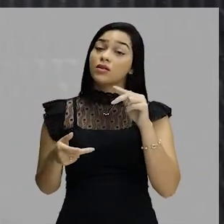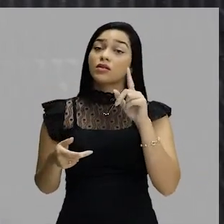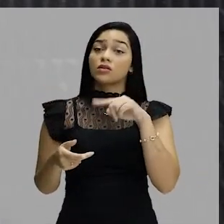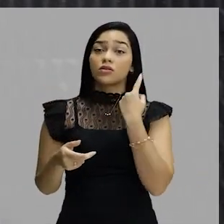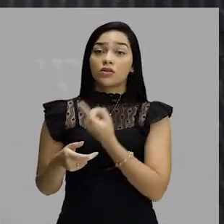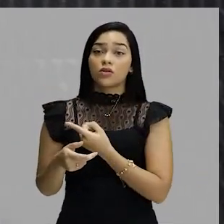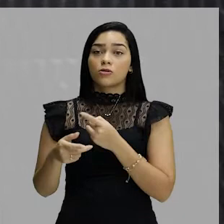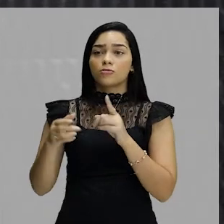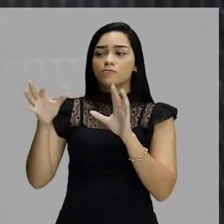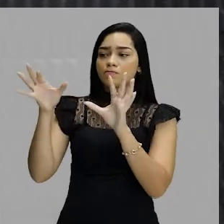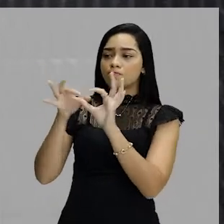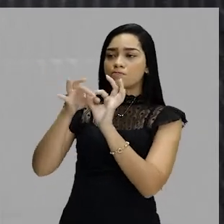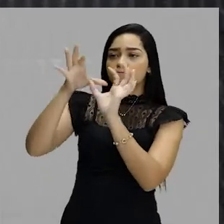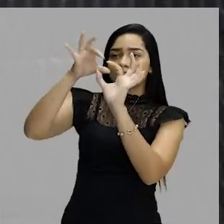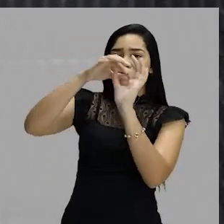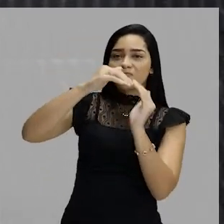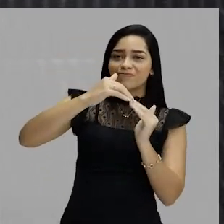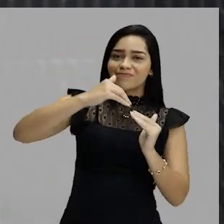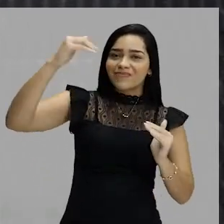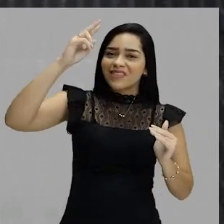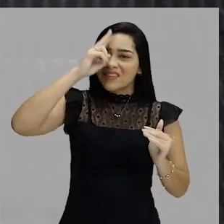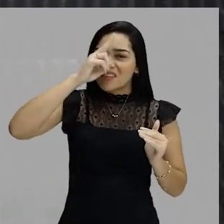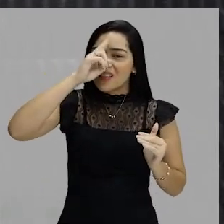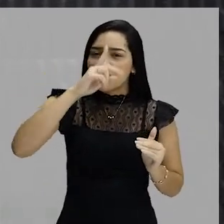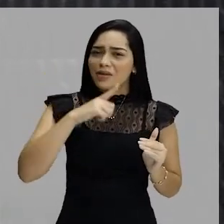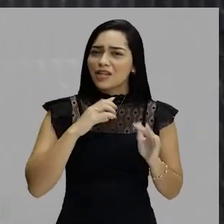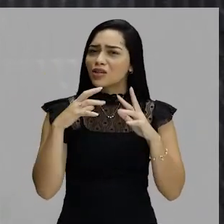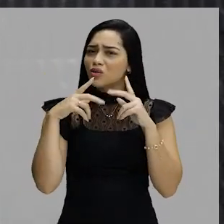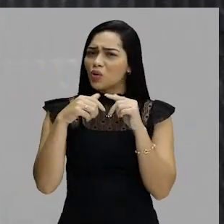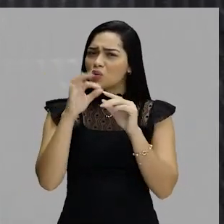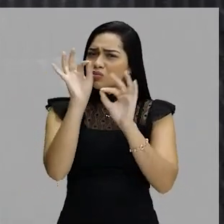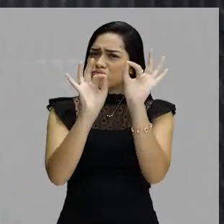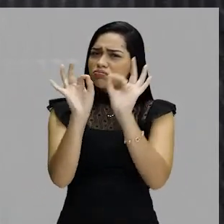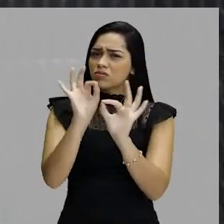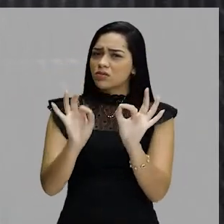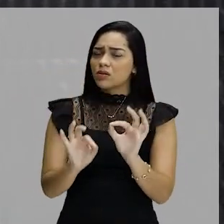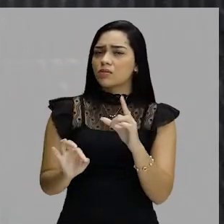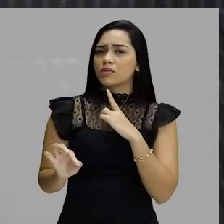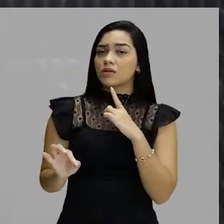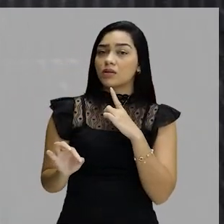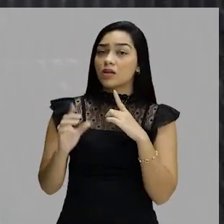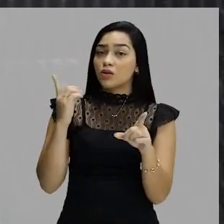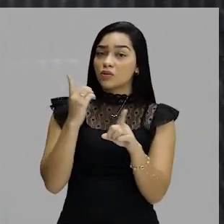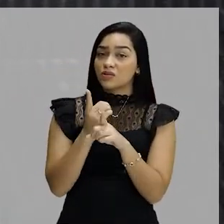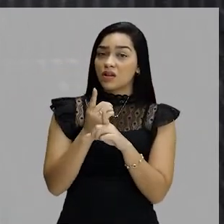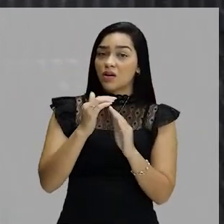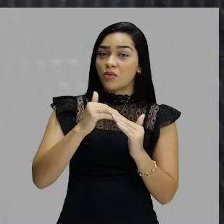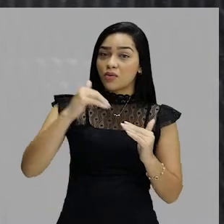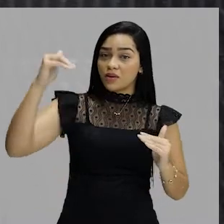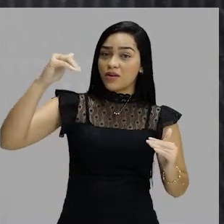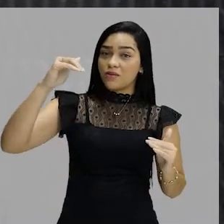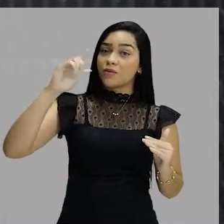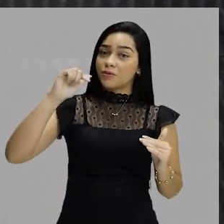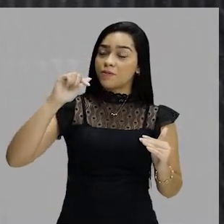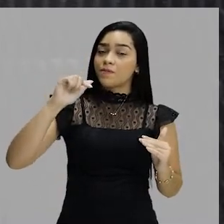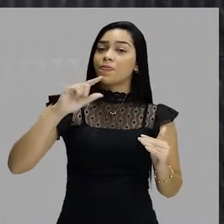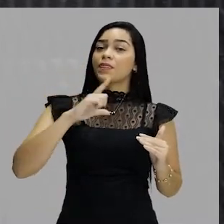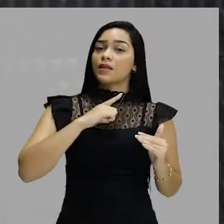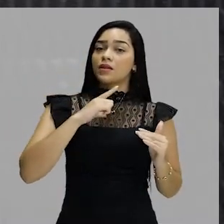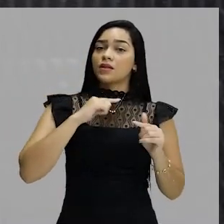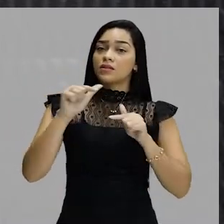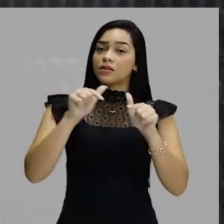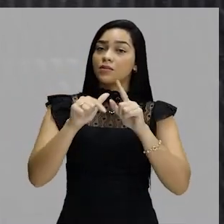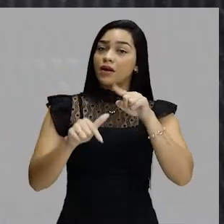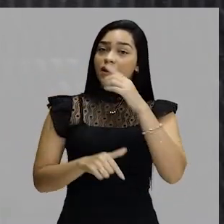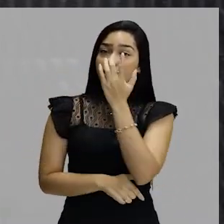gente foi ligar os pontos. Lembra que a gente teve esse trabalhão para poder encontrar o gráfico de uma função? Esse trabalho